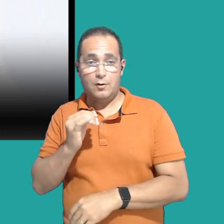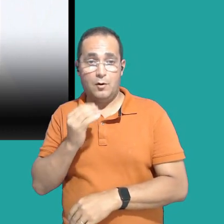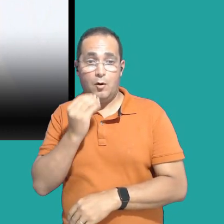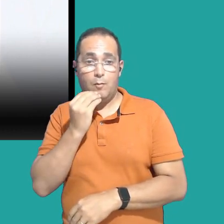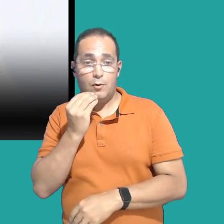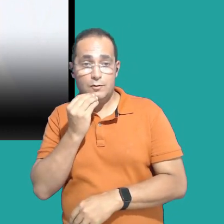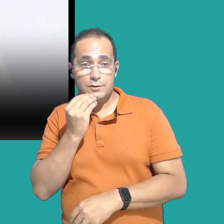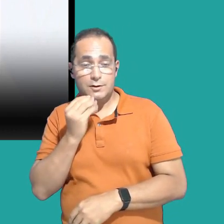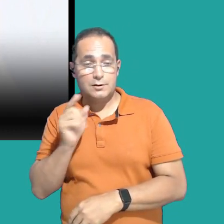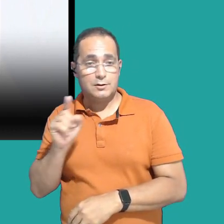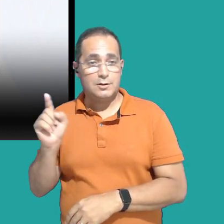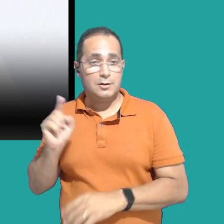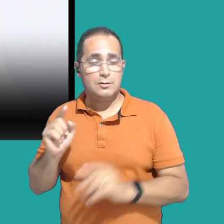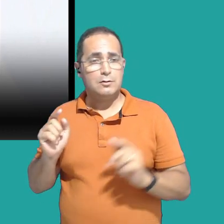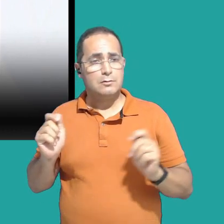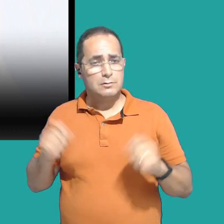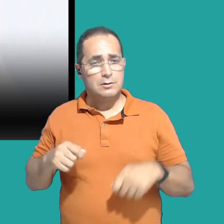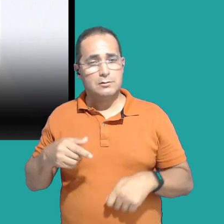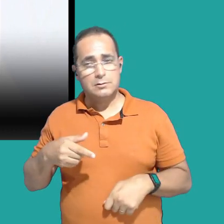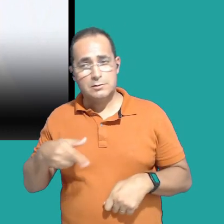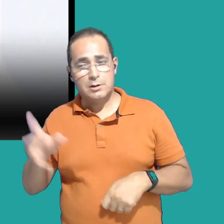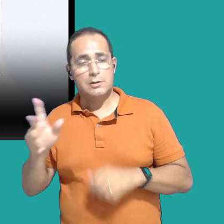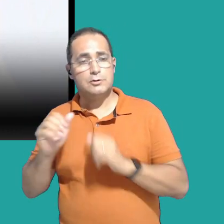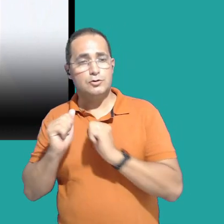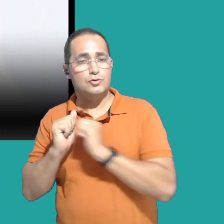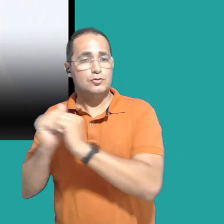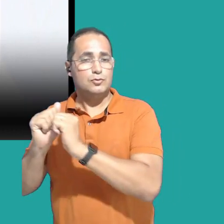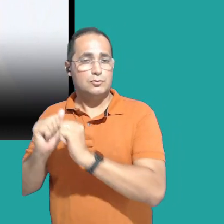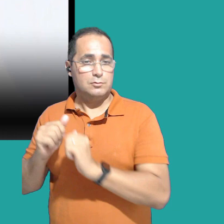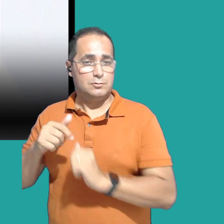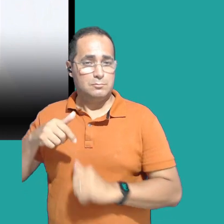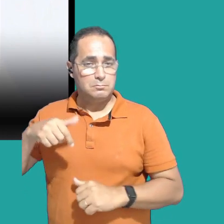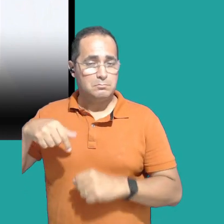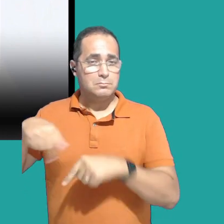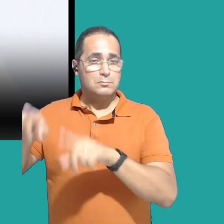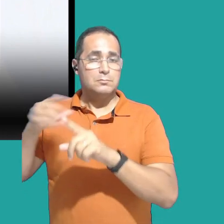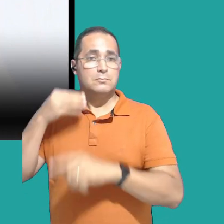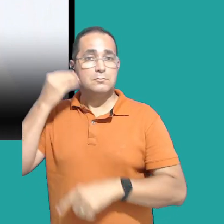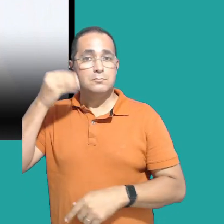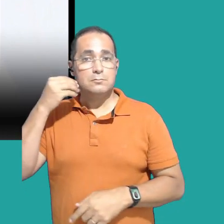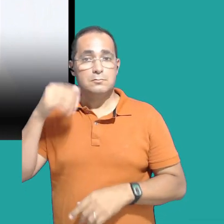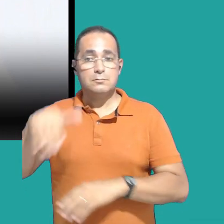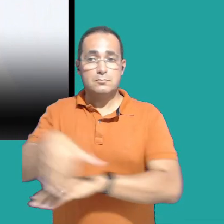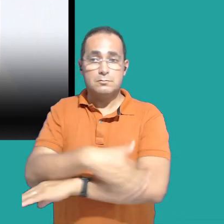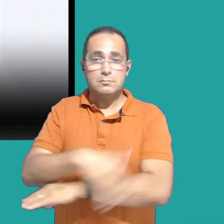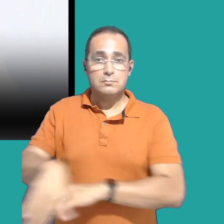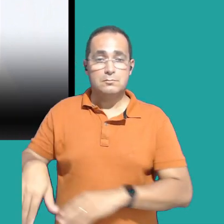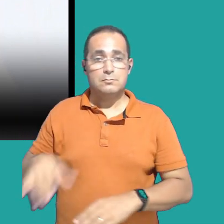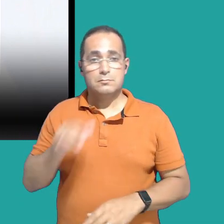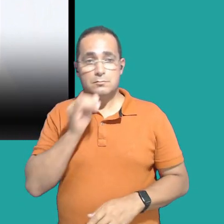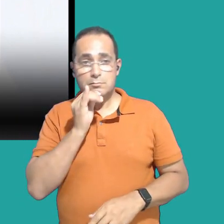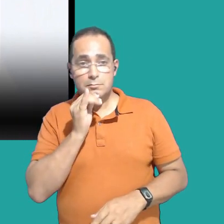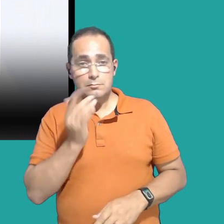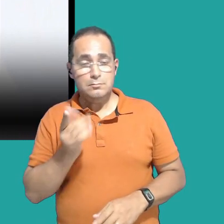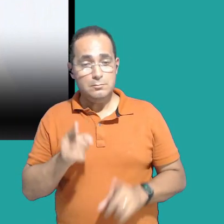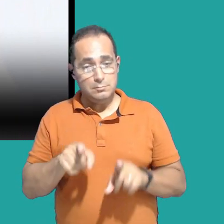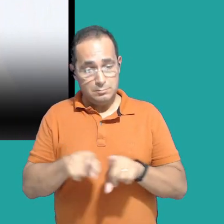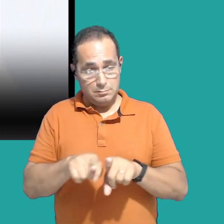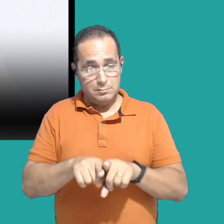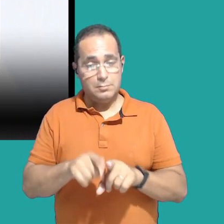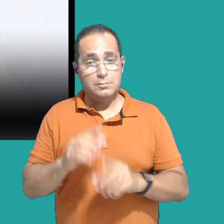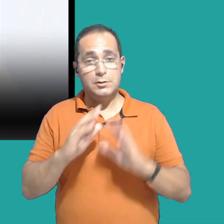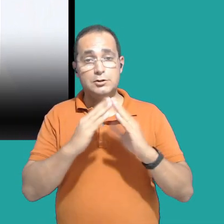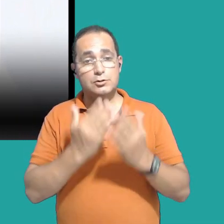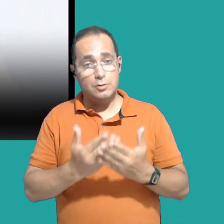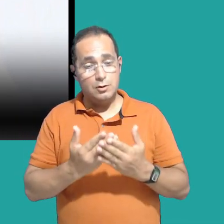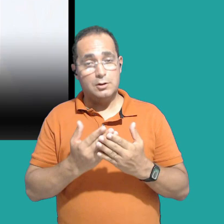sempre oportunidades para que eu pudesse sair com ele e ter experiência nas ruas,